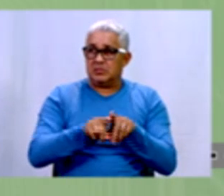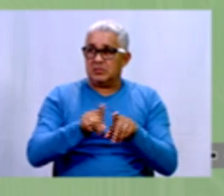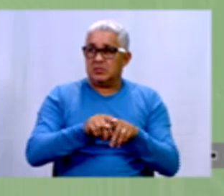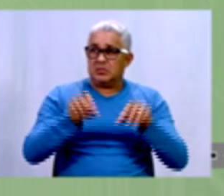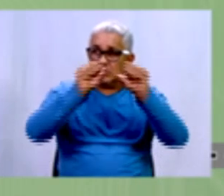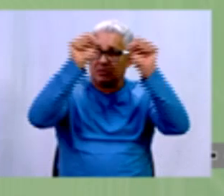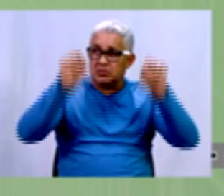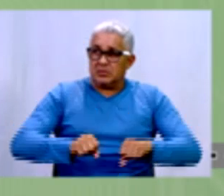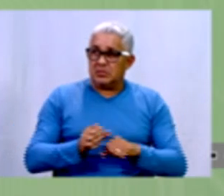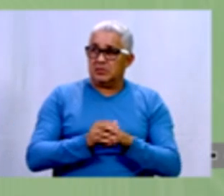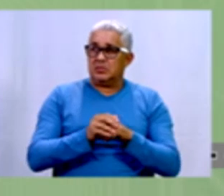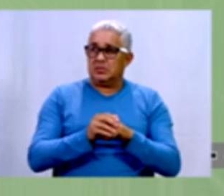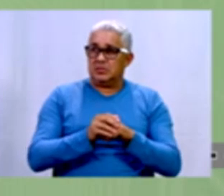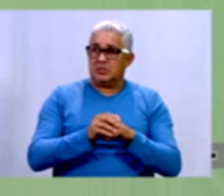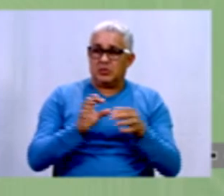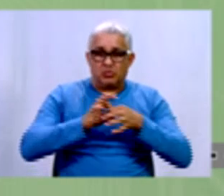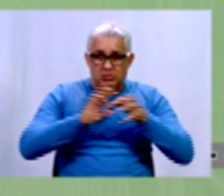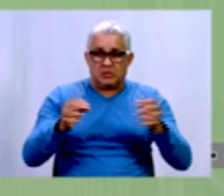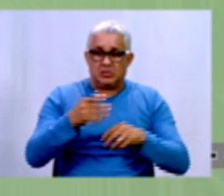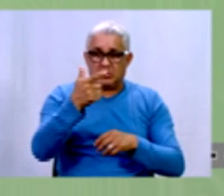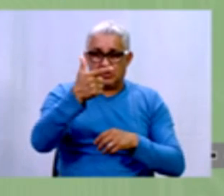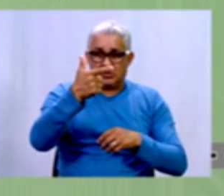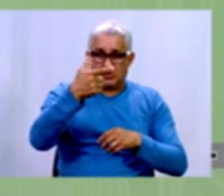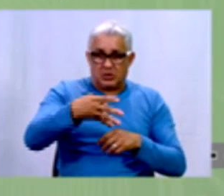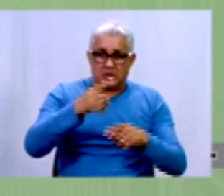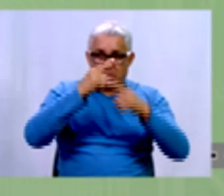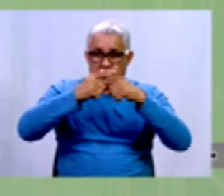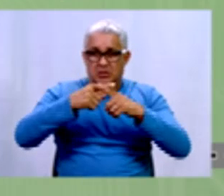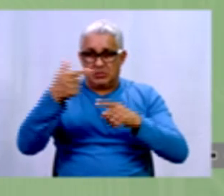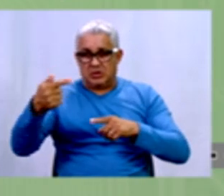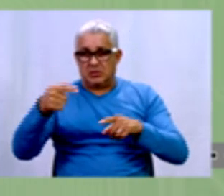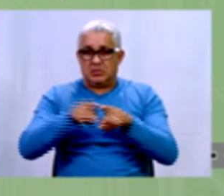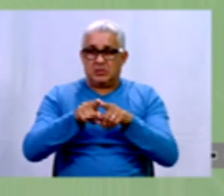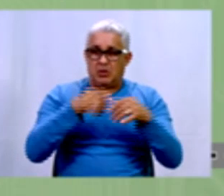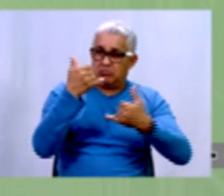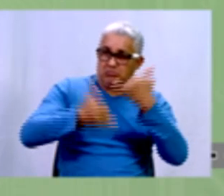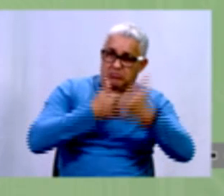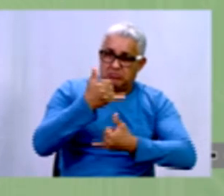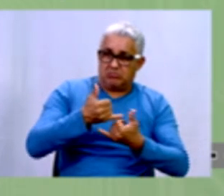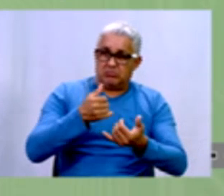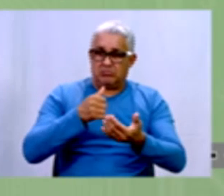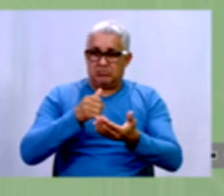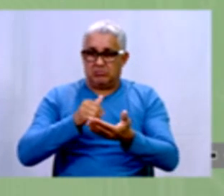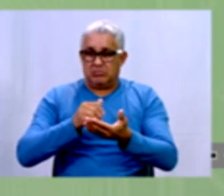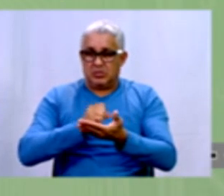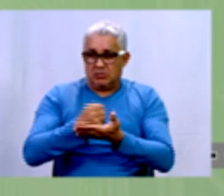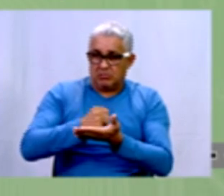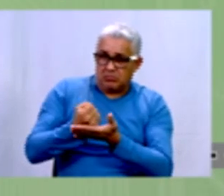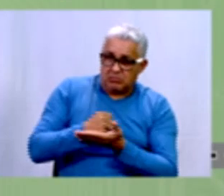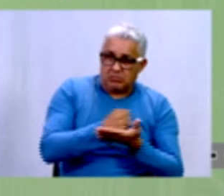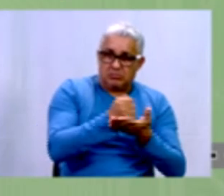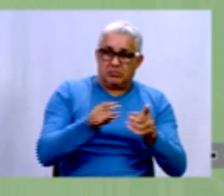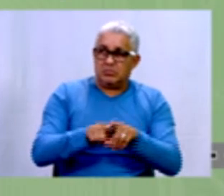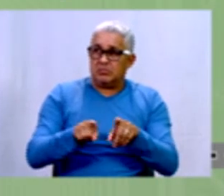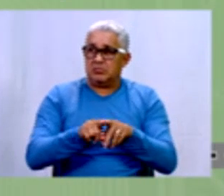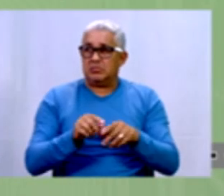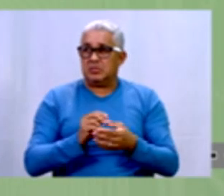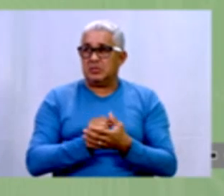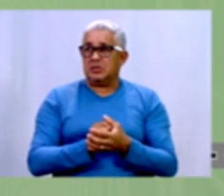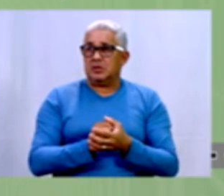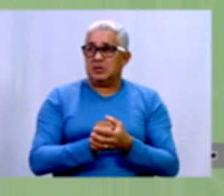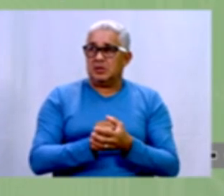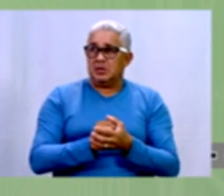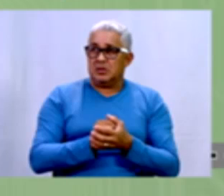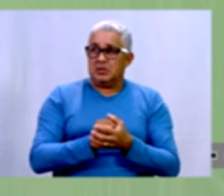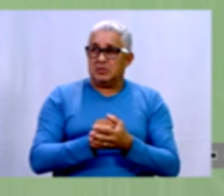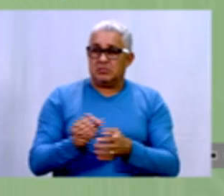sistemas disponíveis 24/7, videogames, sistemas para suporte à vida, sistema para controle de